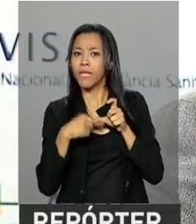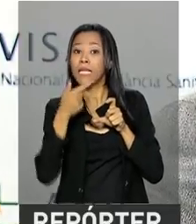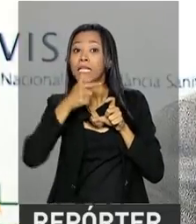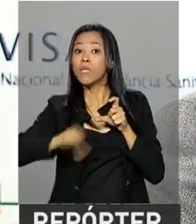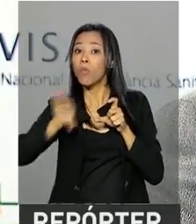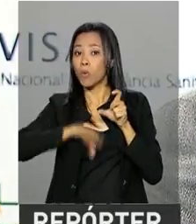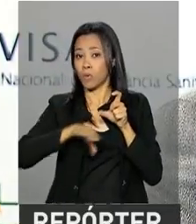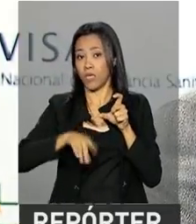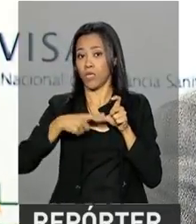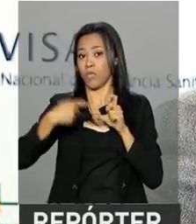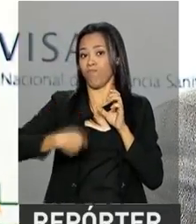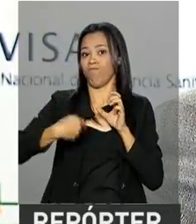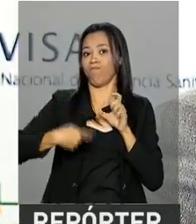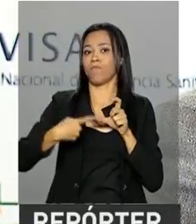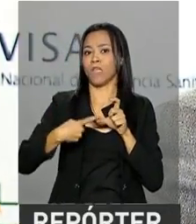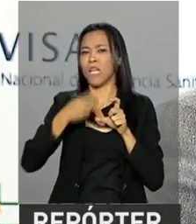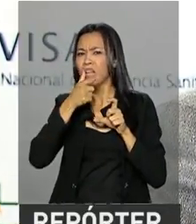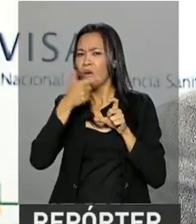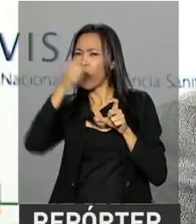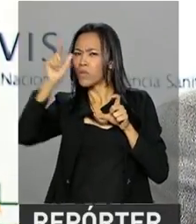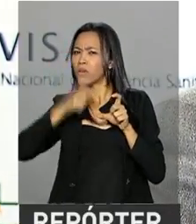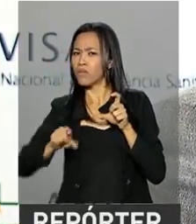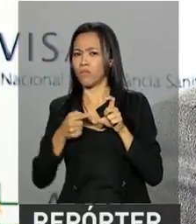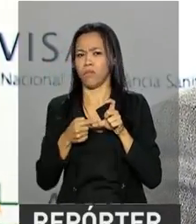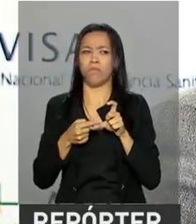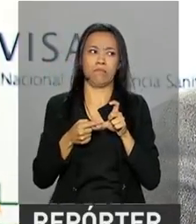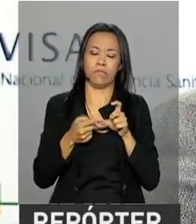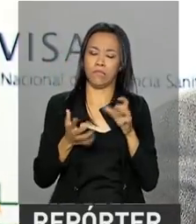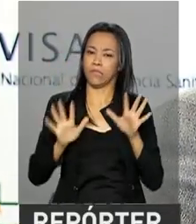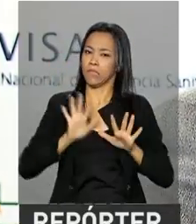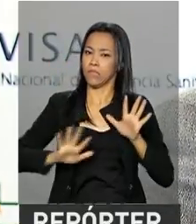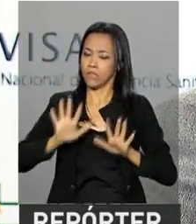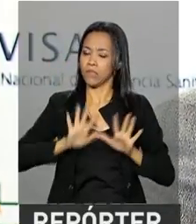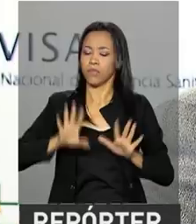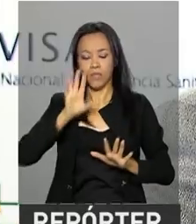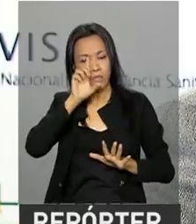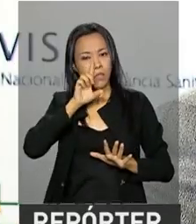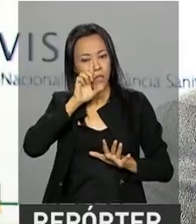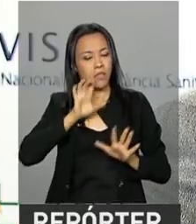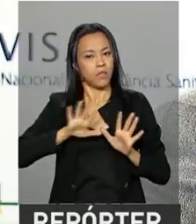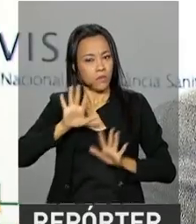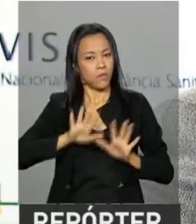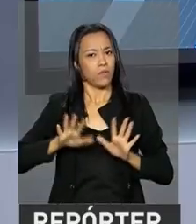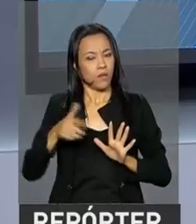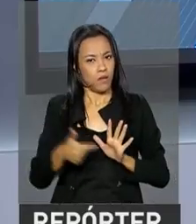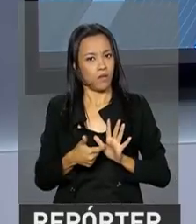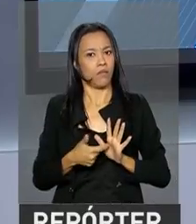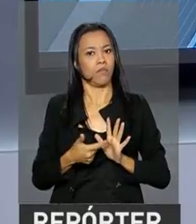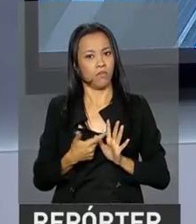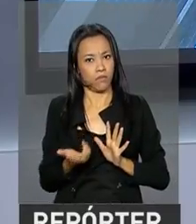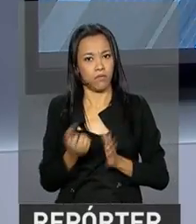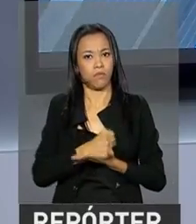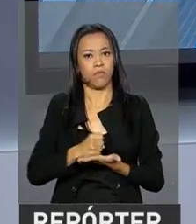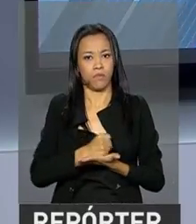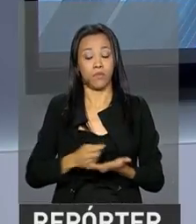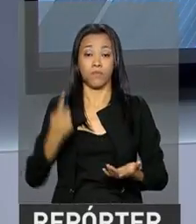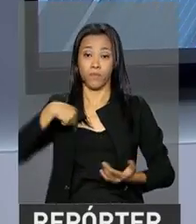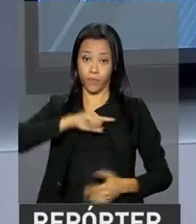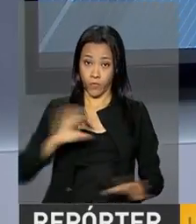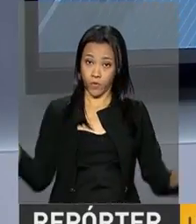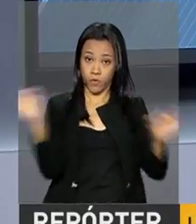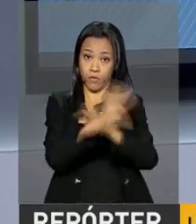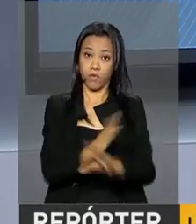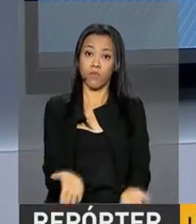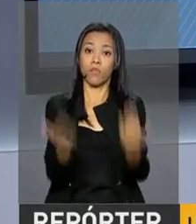portuguesa se tiver língua estrangeira já é um pro já é um indício junto de um produto irregular e nós ficamos por aqui